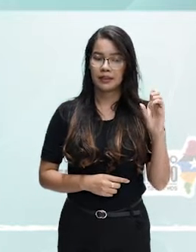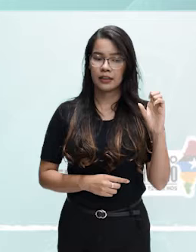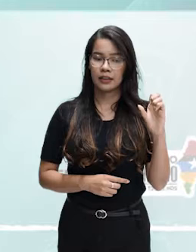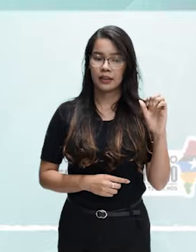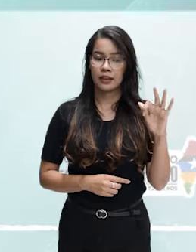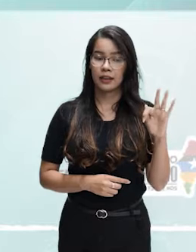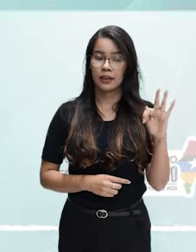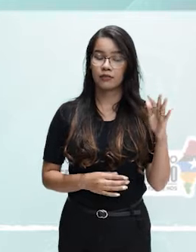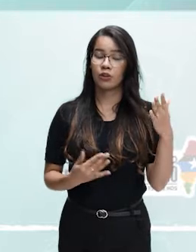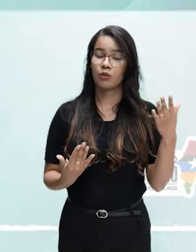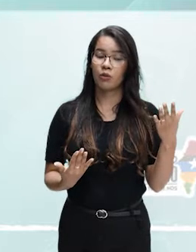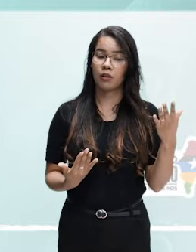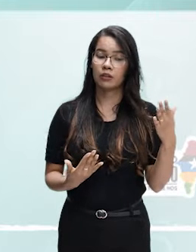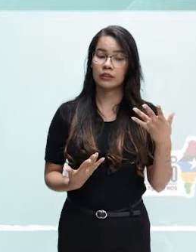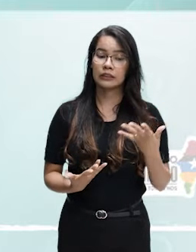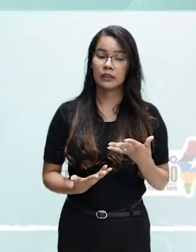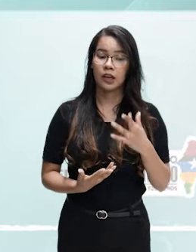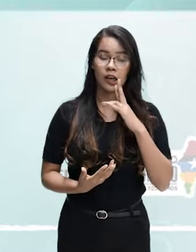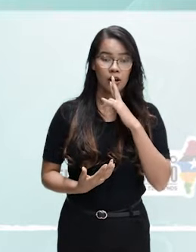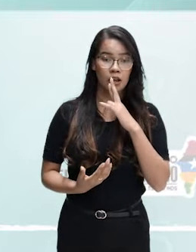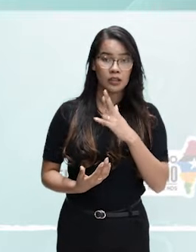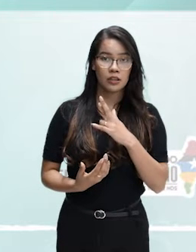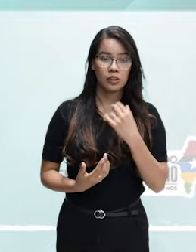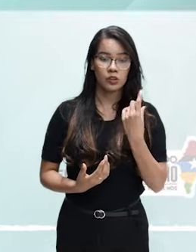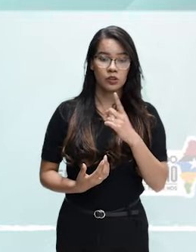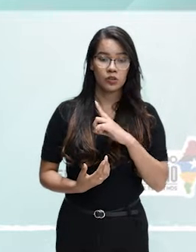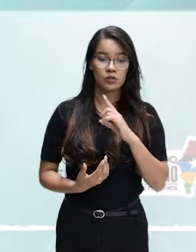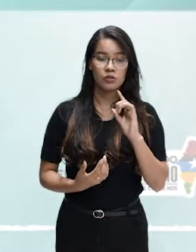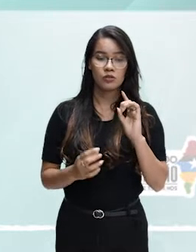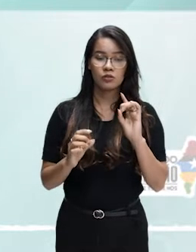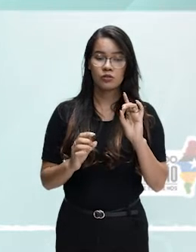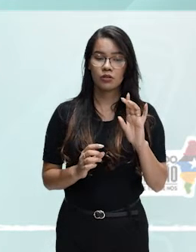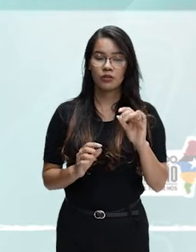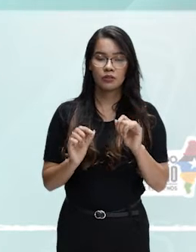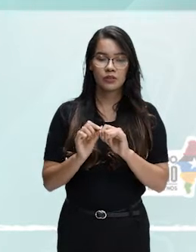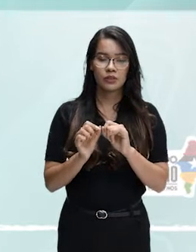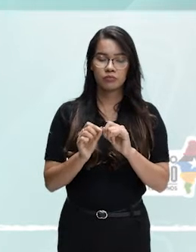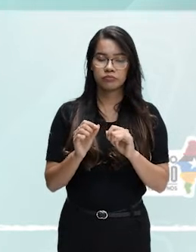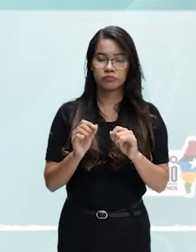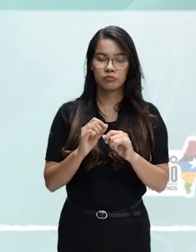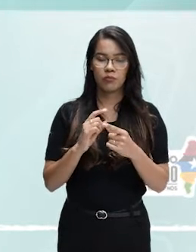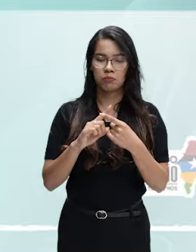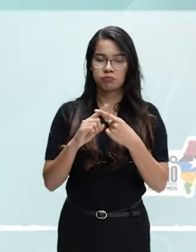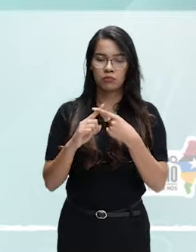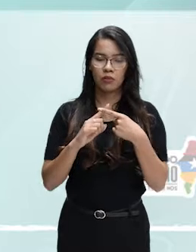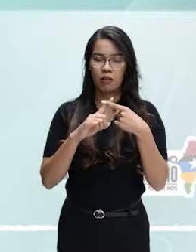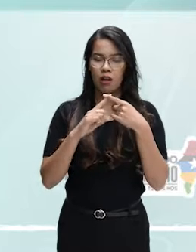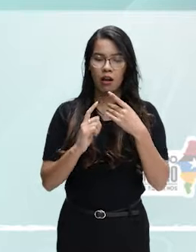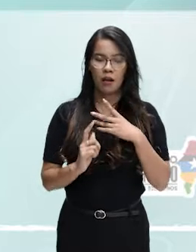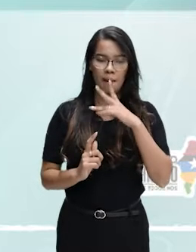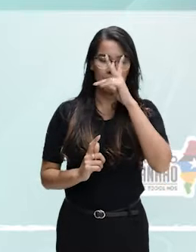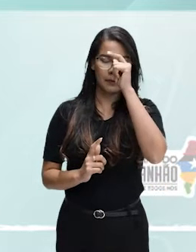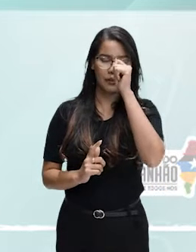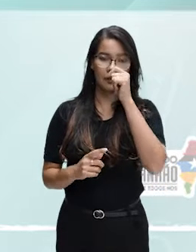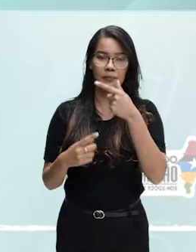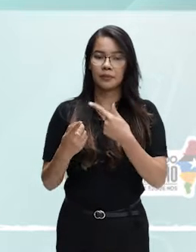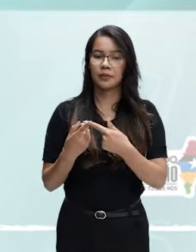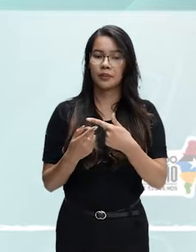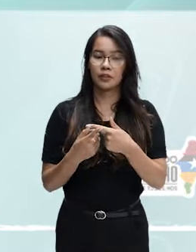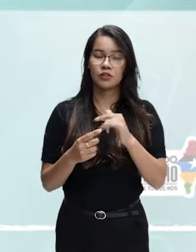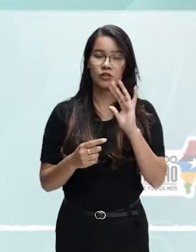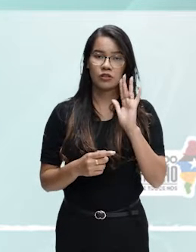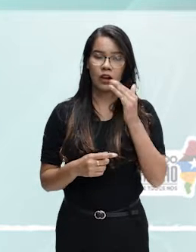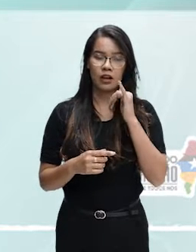mimosa. Então veja que a gente precisou fazer uma continha, né? Porque ele falou que